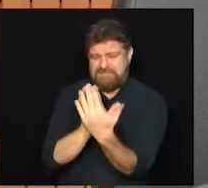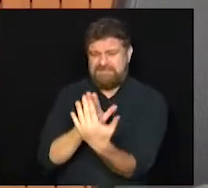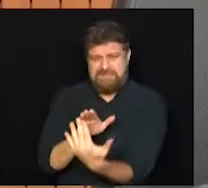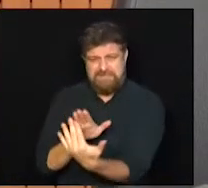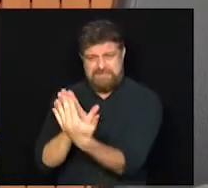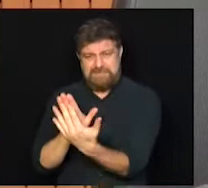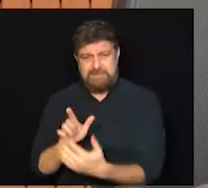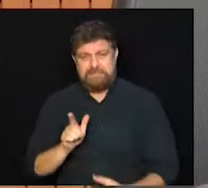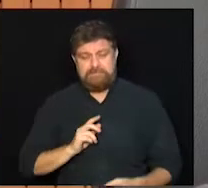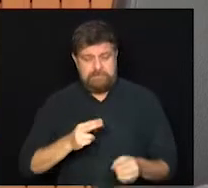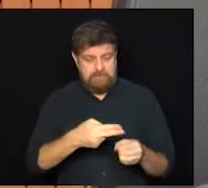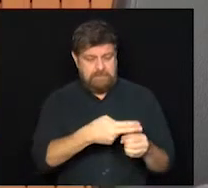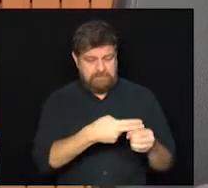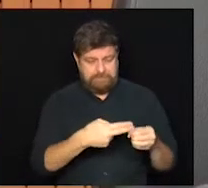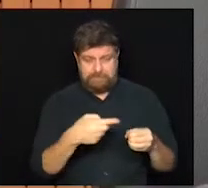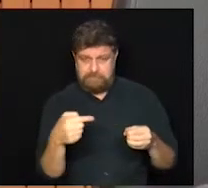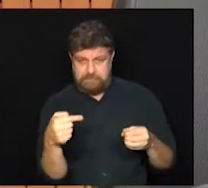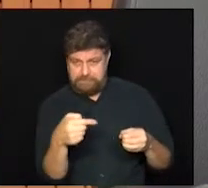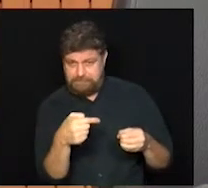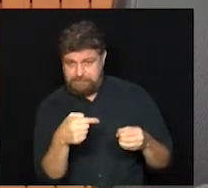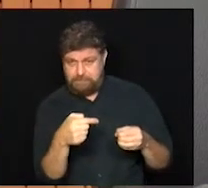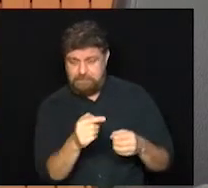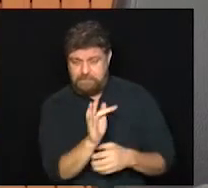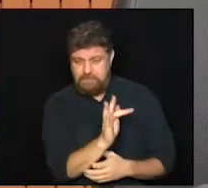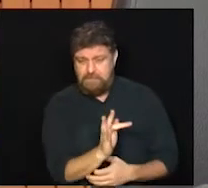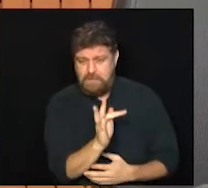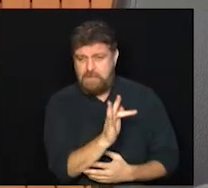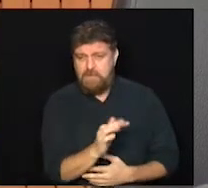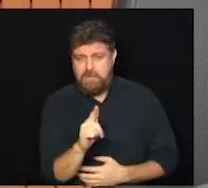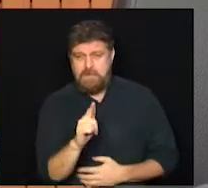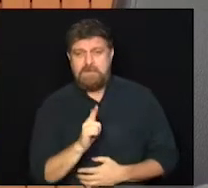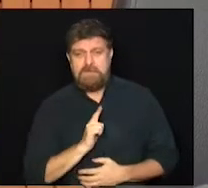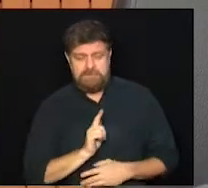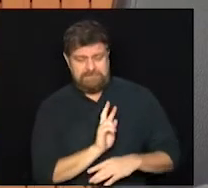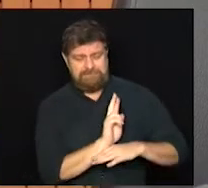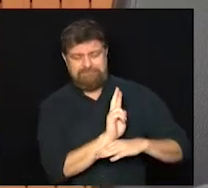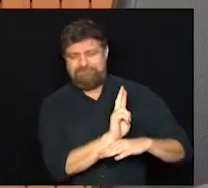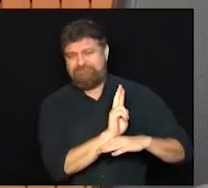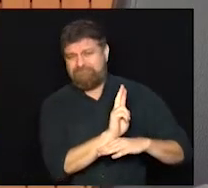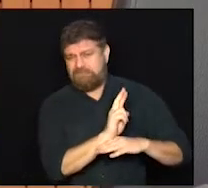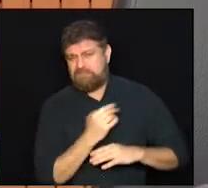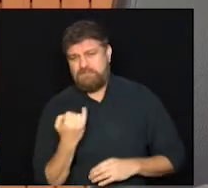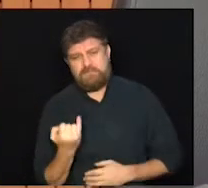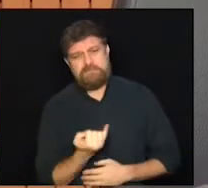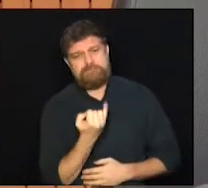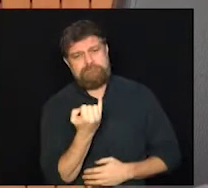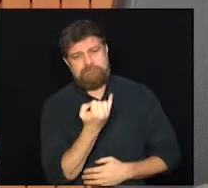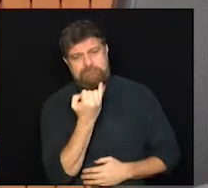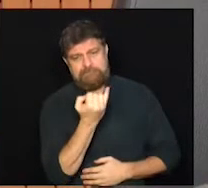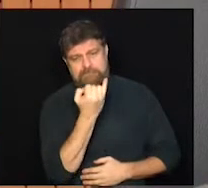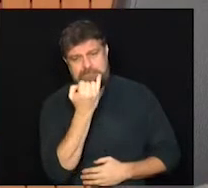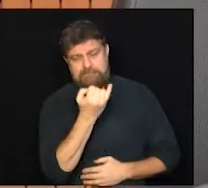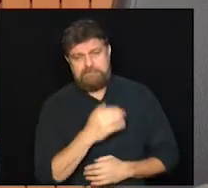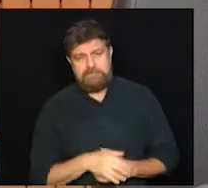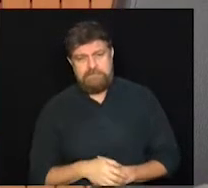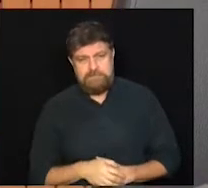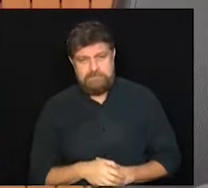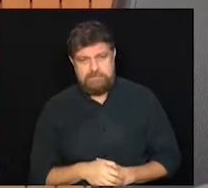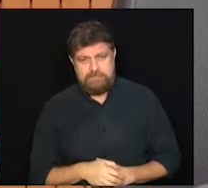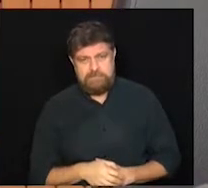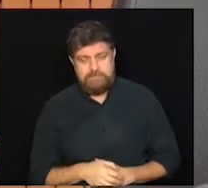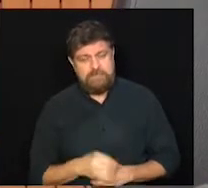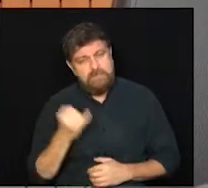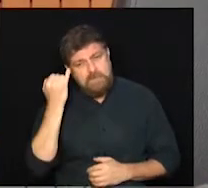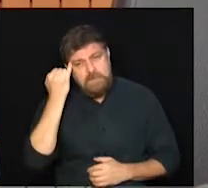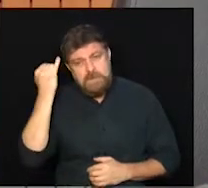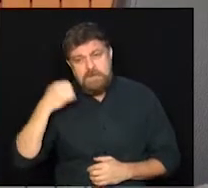a Unicamp, ela tem, obviamente, uma representação importante na nossa cidade, e a ideia é